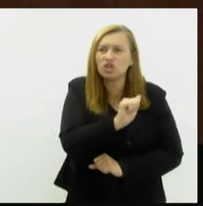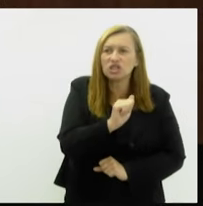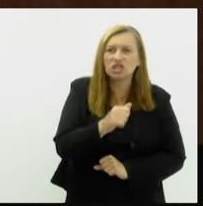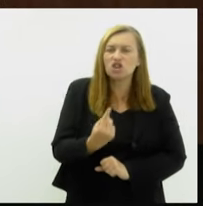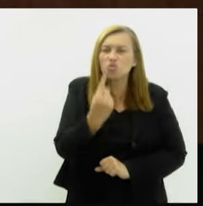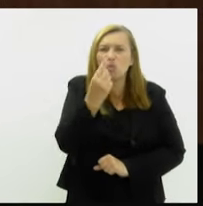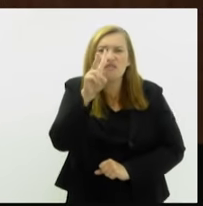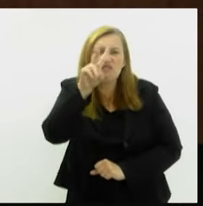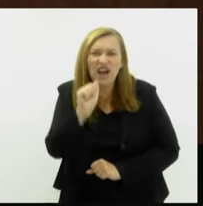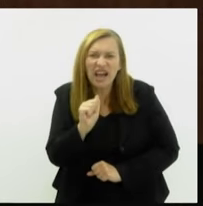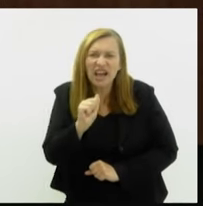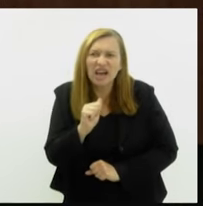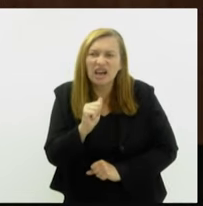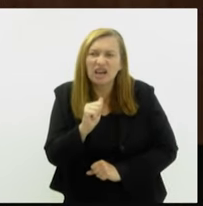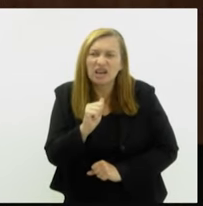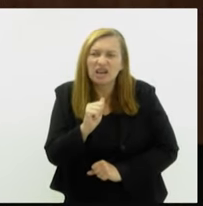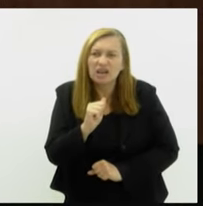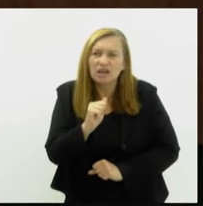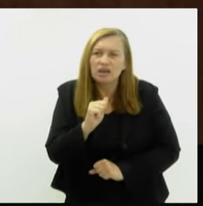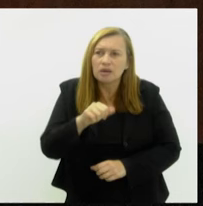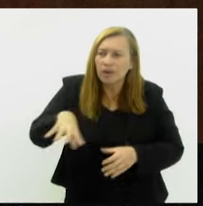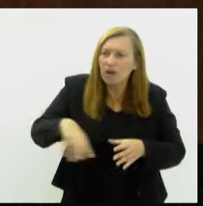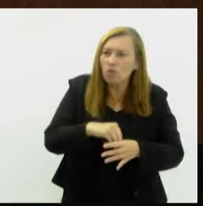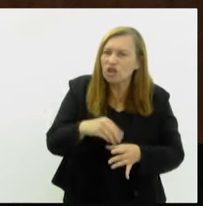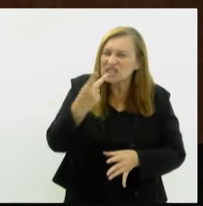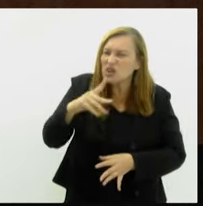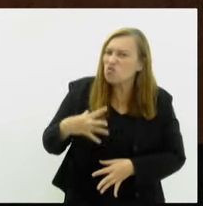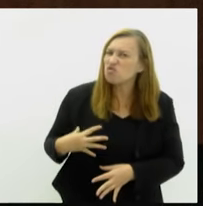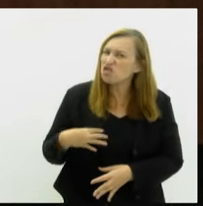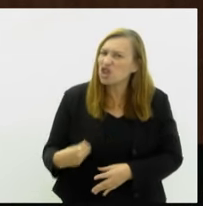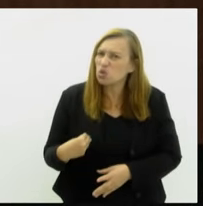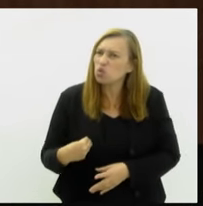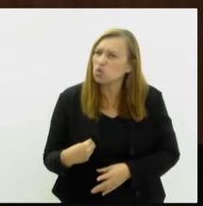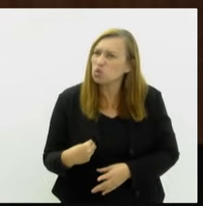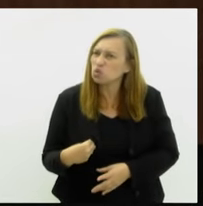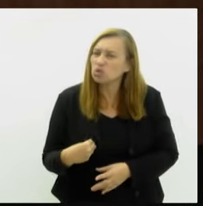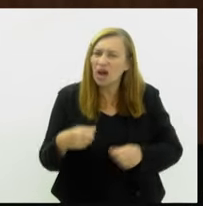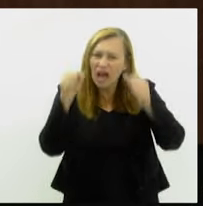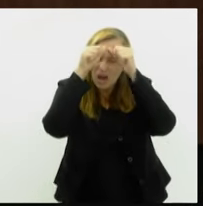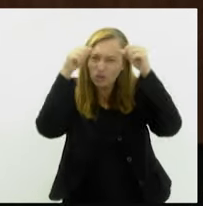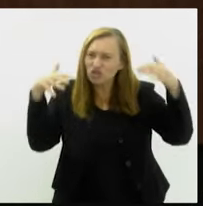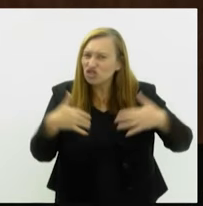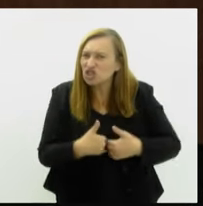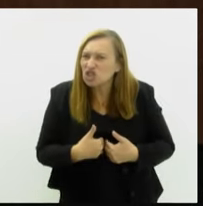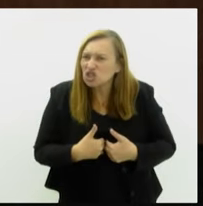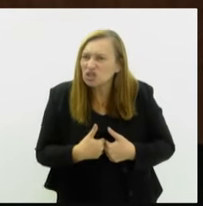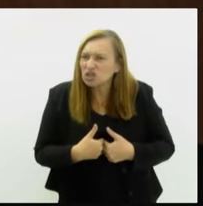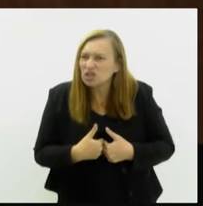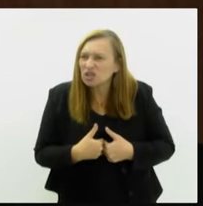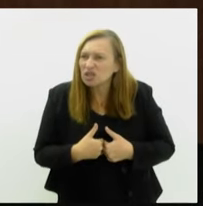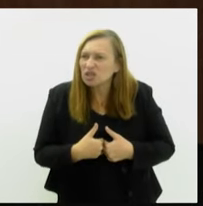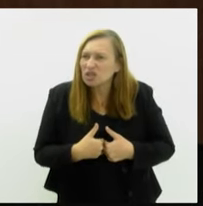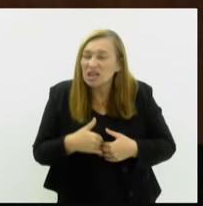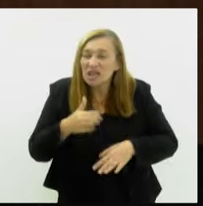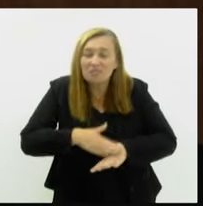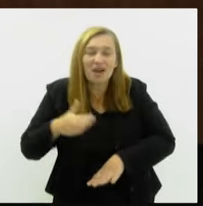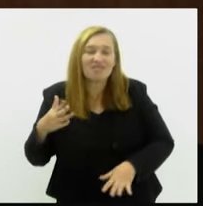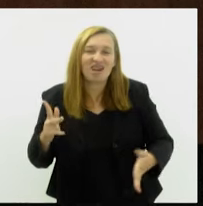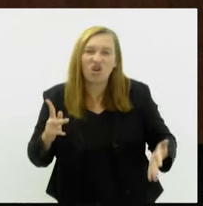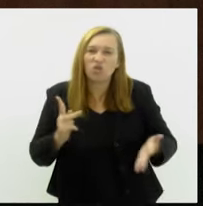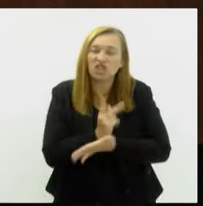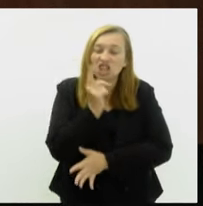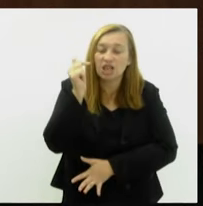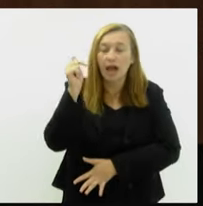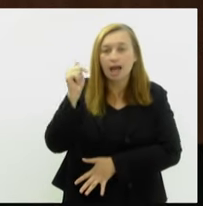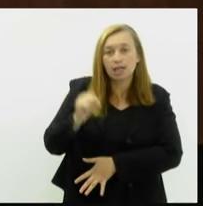uma vaga para colocar seu filho autista é o que mais acontece